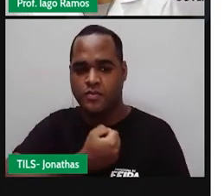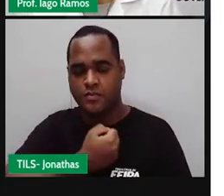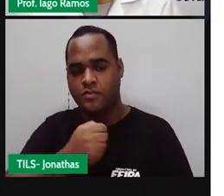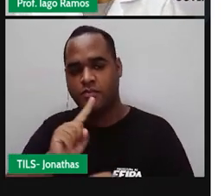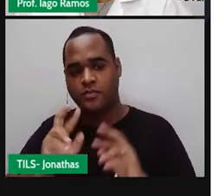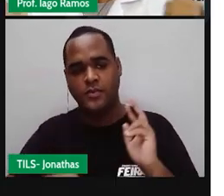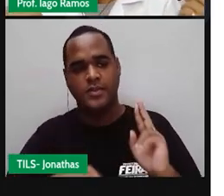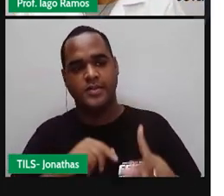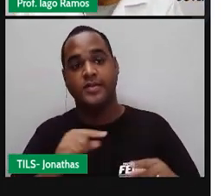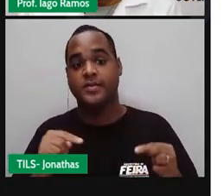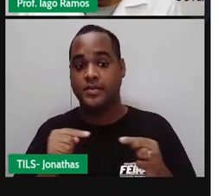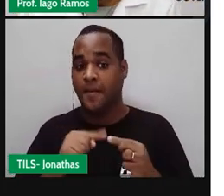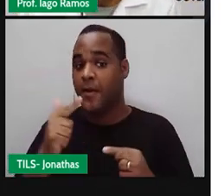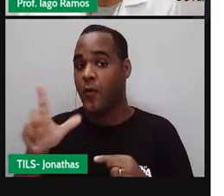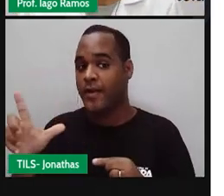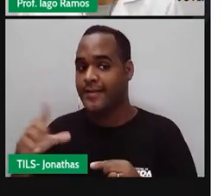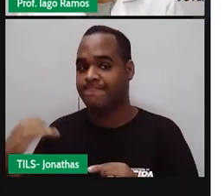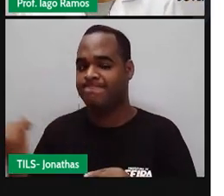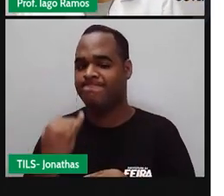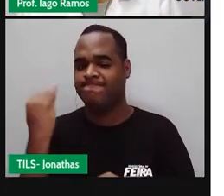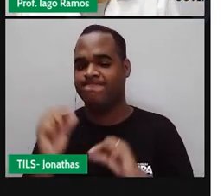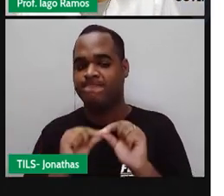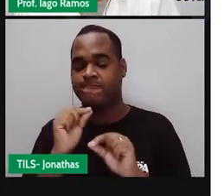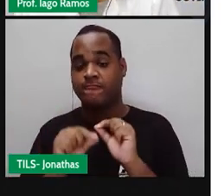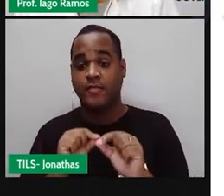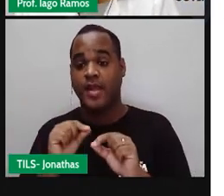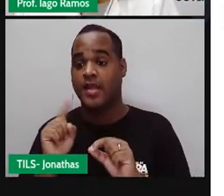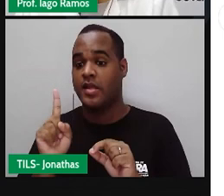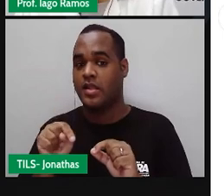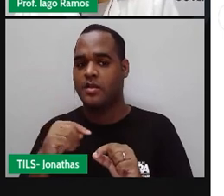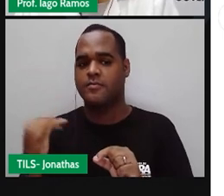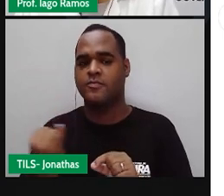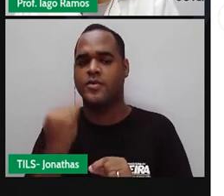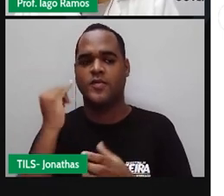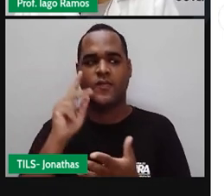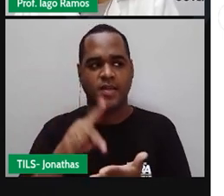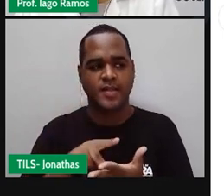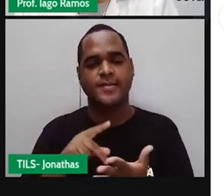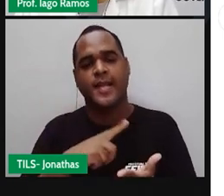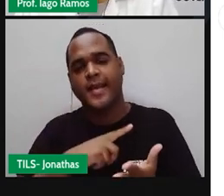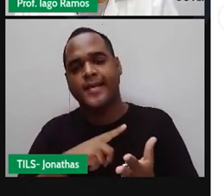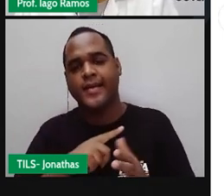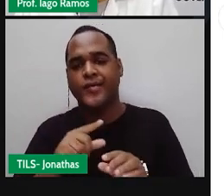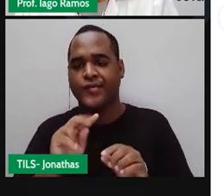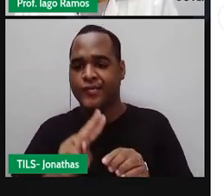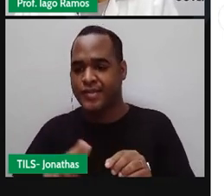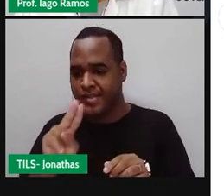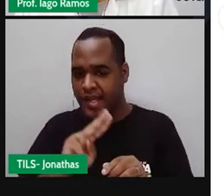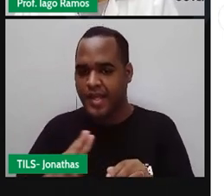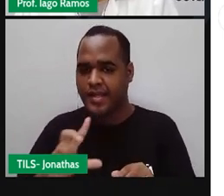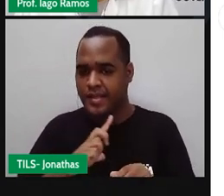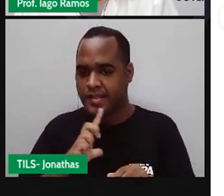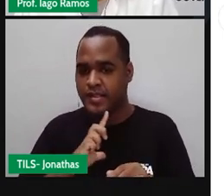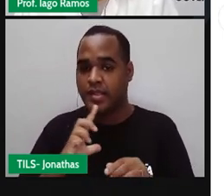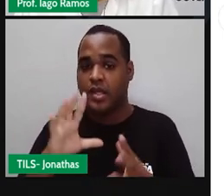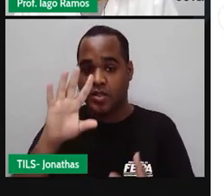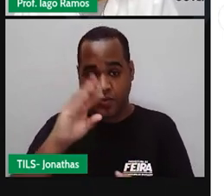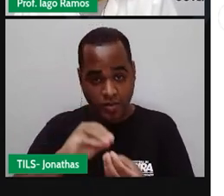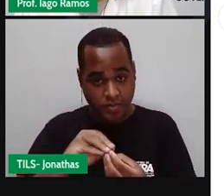denominadores e a outra coisa importante foi a gente usar essas frações equivalentes para